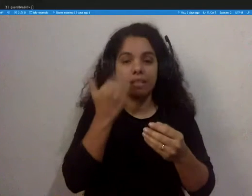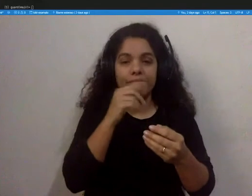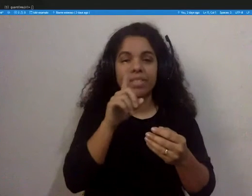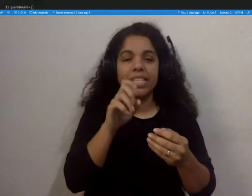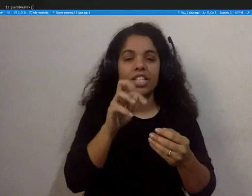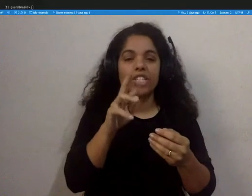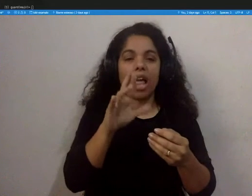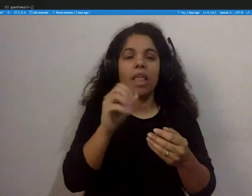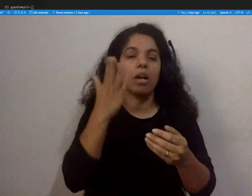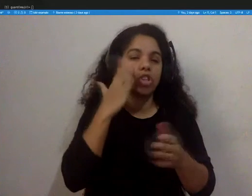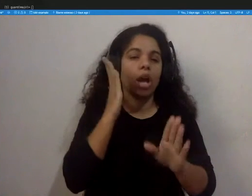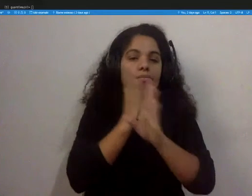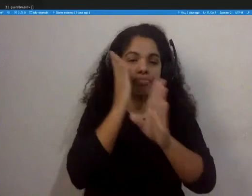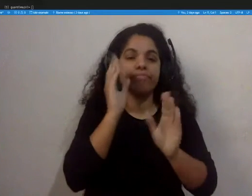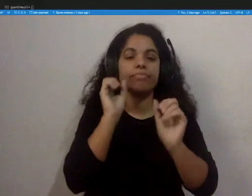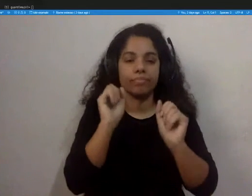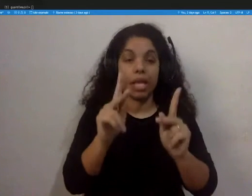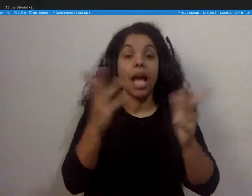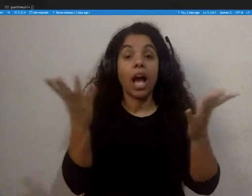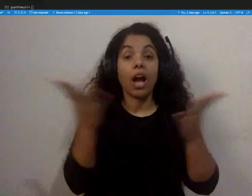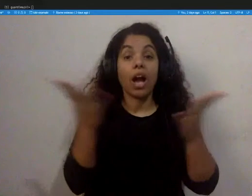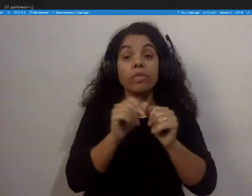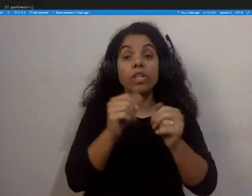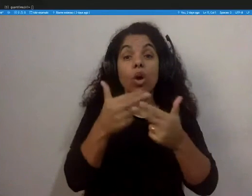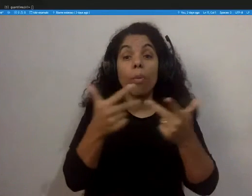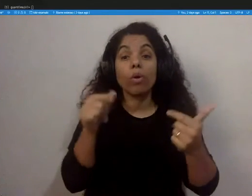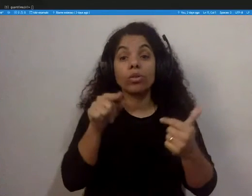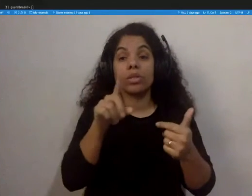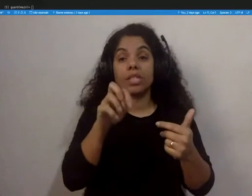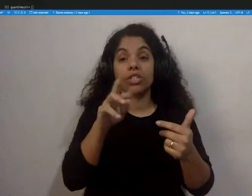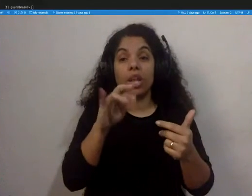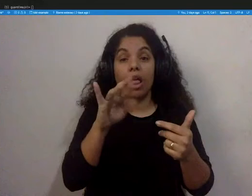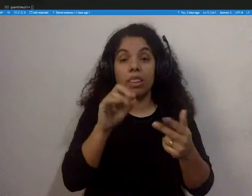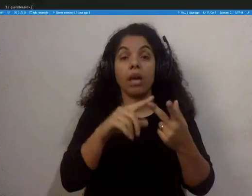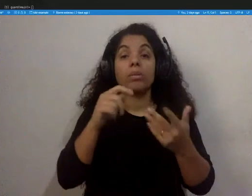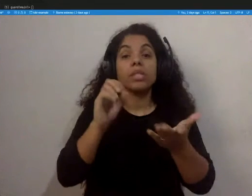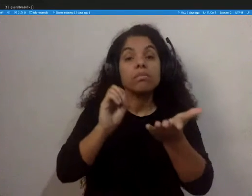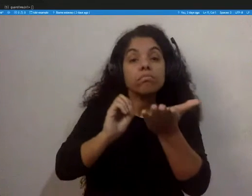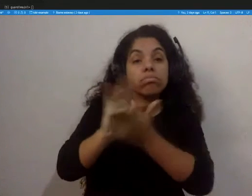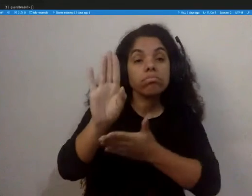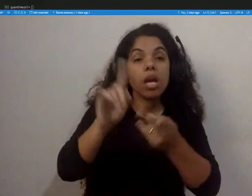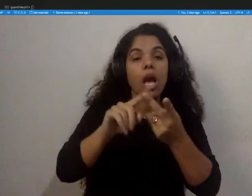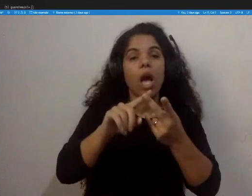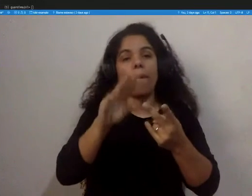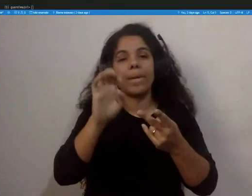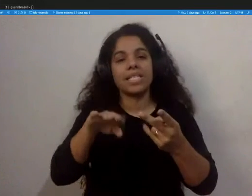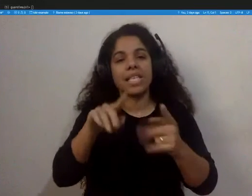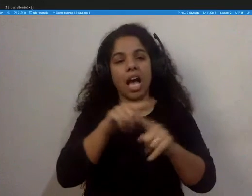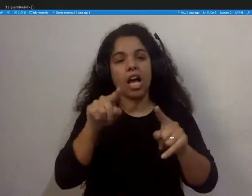eu preciso fazer alguma coisa com esse destinatário. Eu preciso enviar uma mensagem para ele,